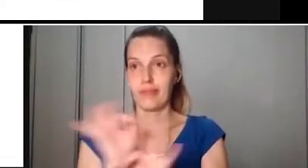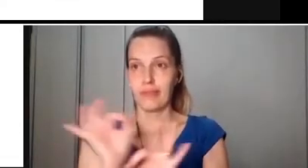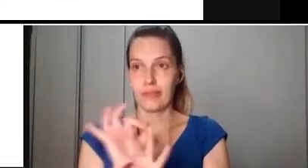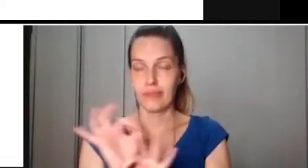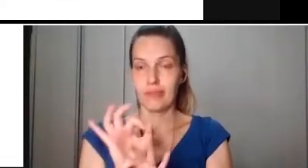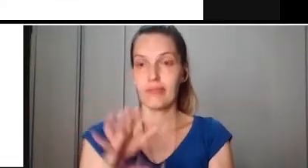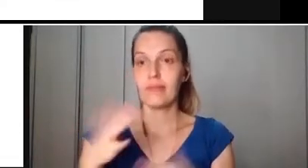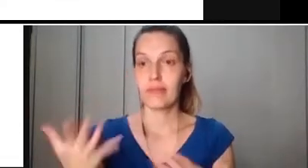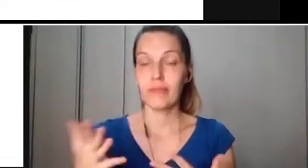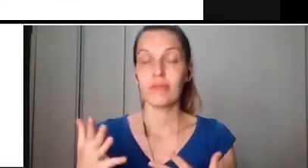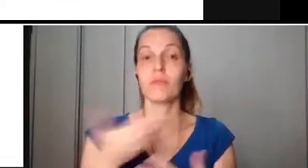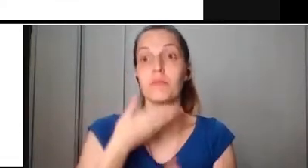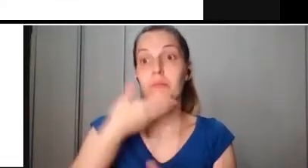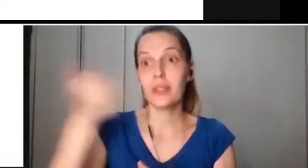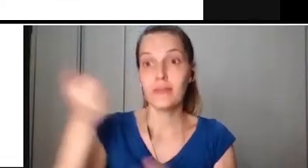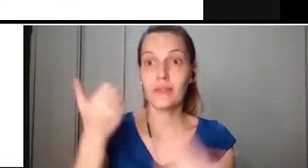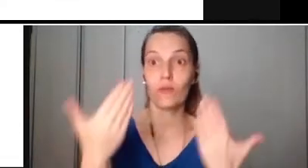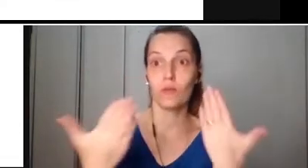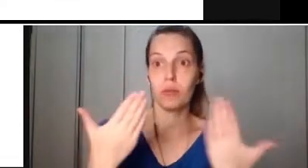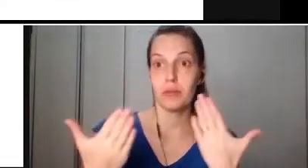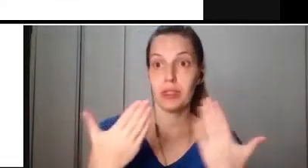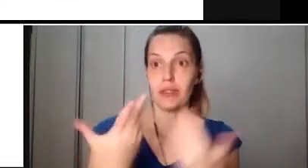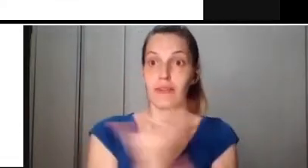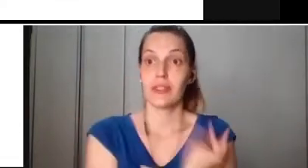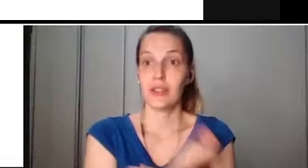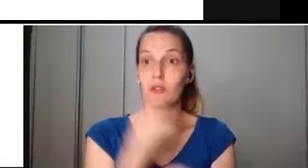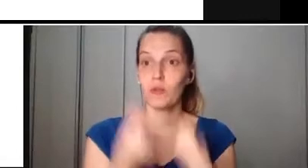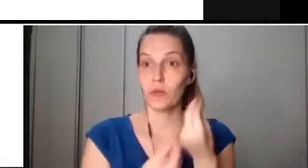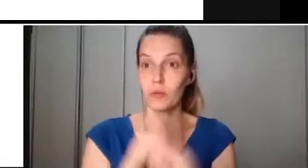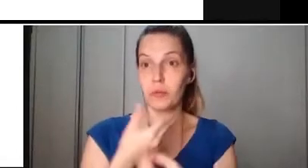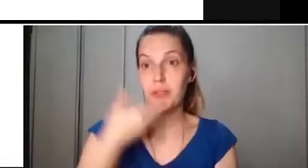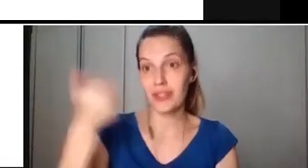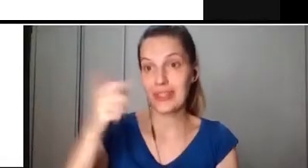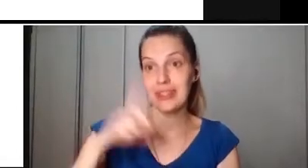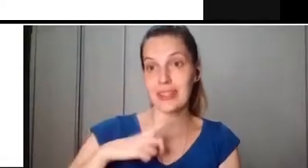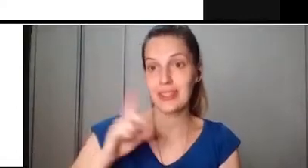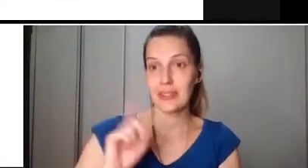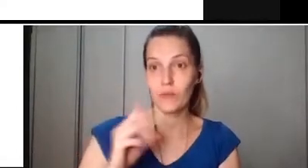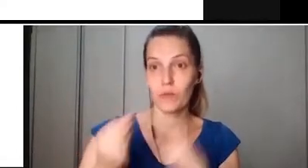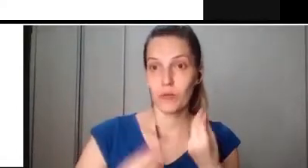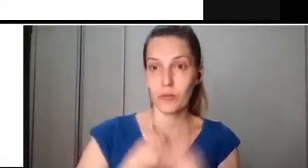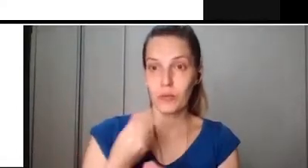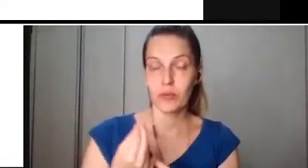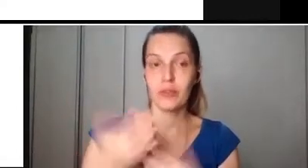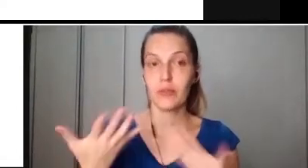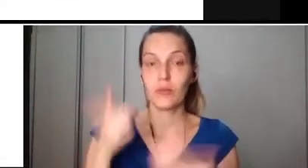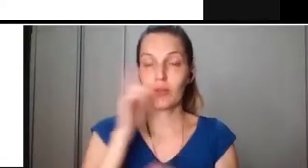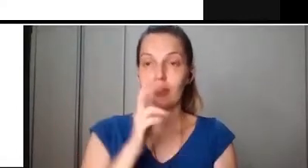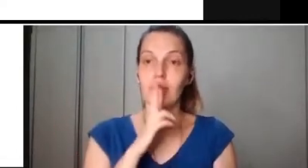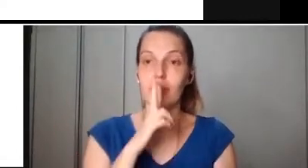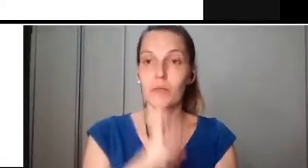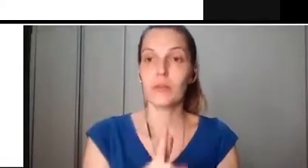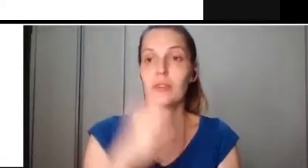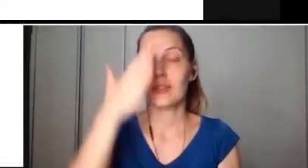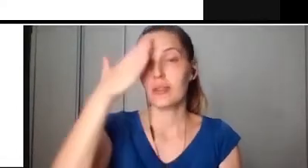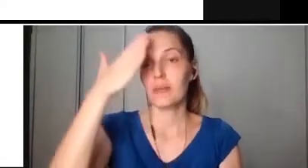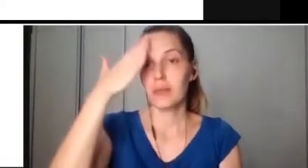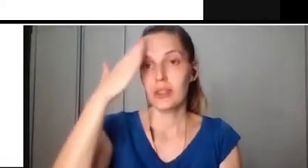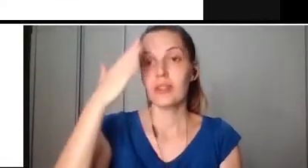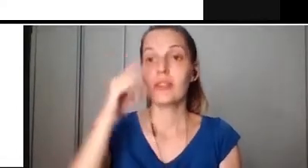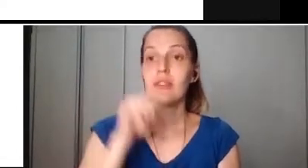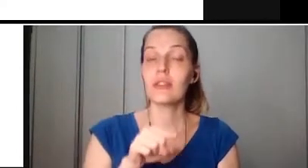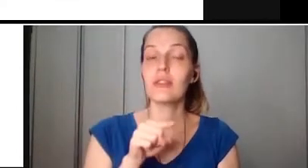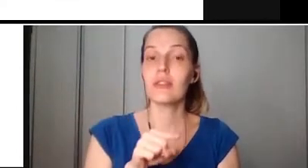vacinas. A gente vai poder começar a responder perguntas do tipo: qual é a cobertura vacinal que a gente necessita para atingir